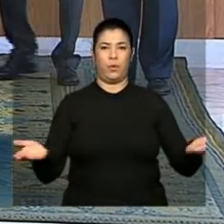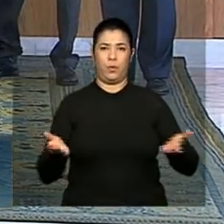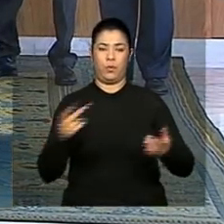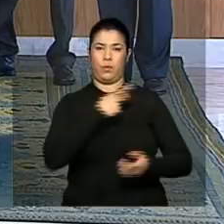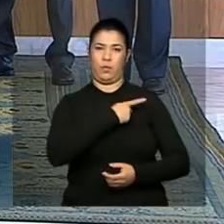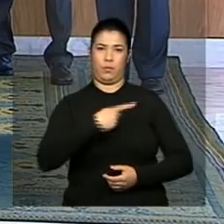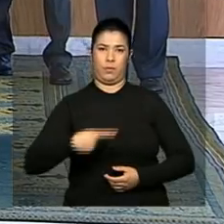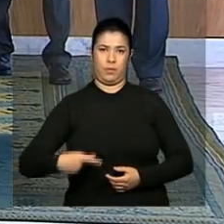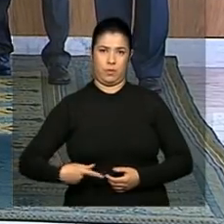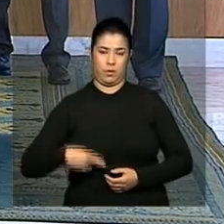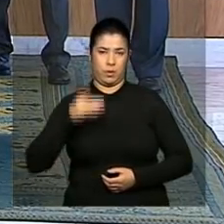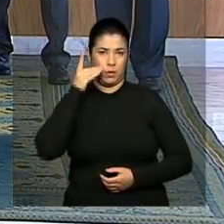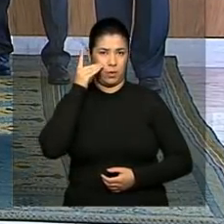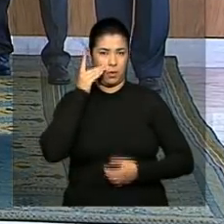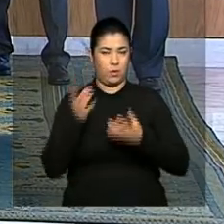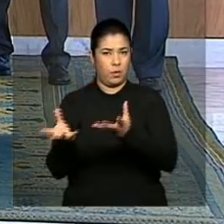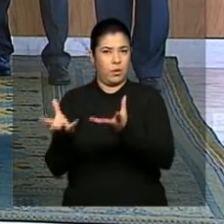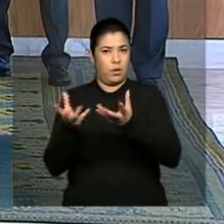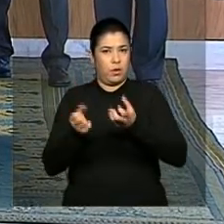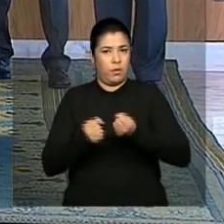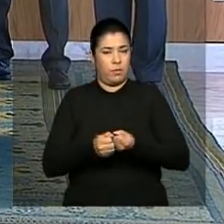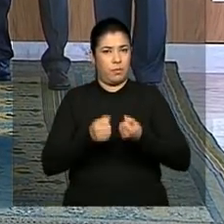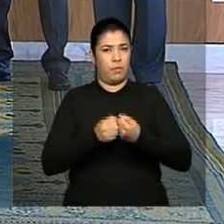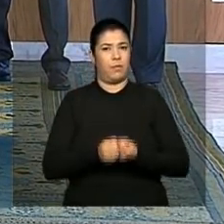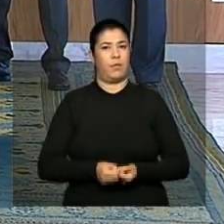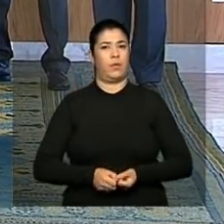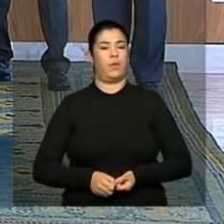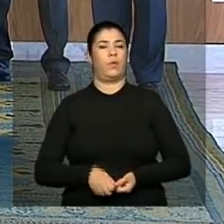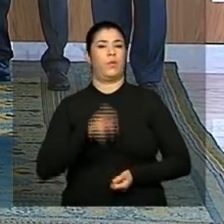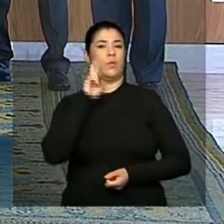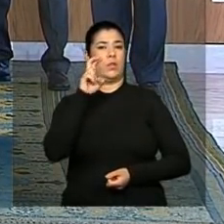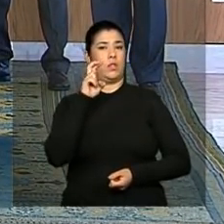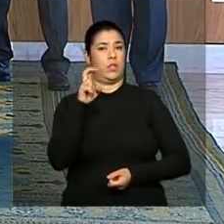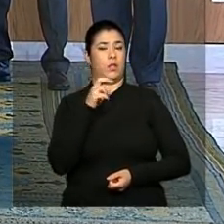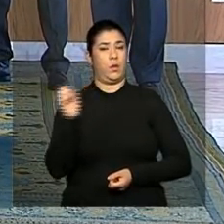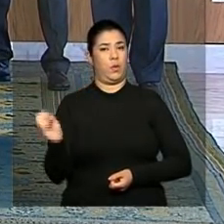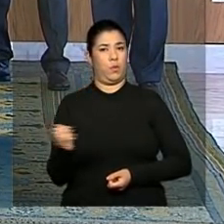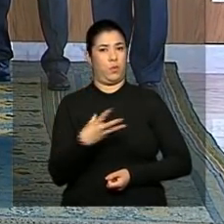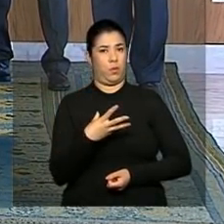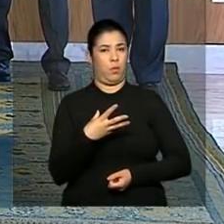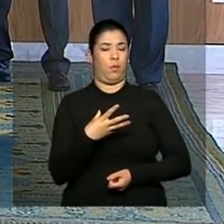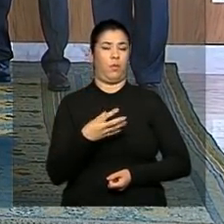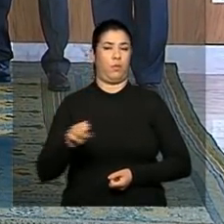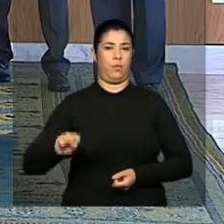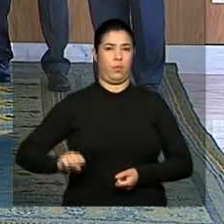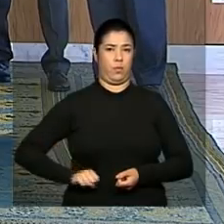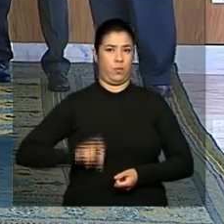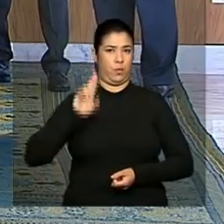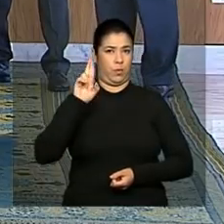presidenta Dilma recebe credenciais de 5 novos embaixadores.